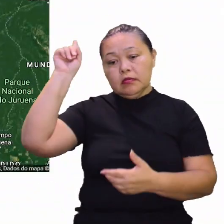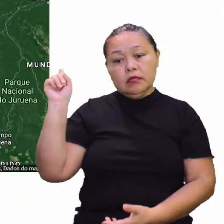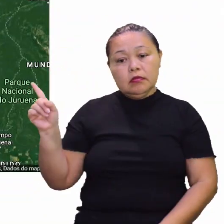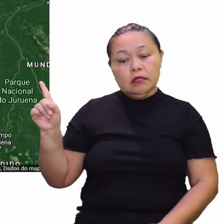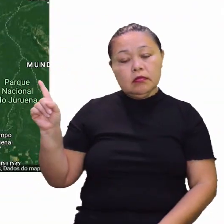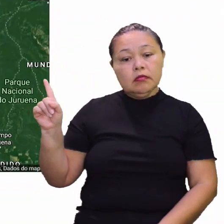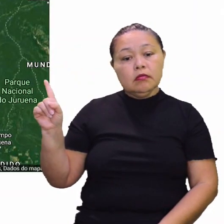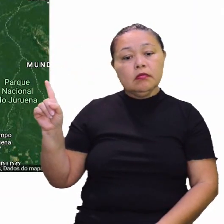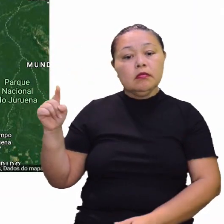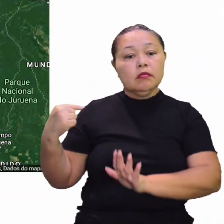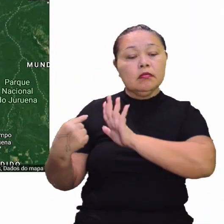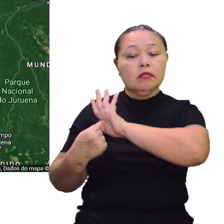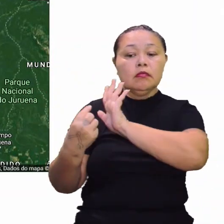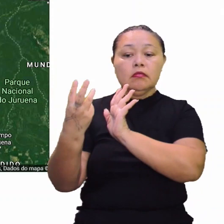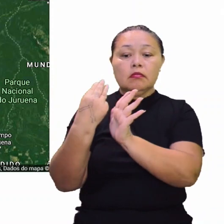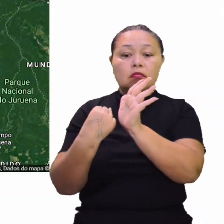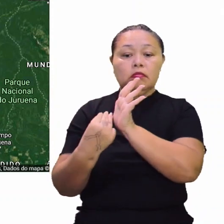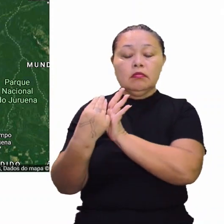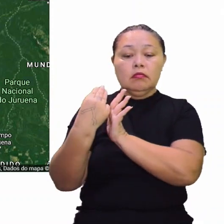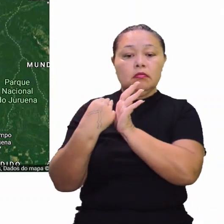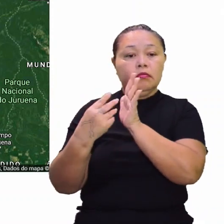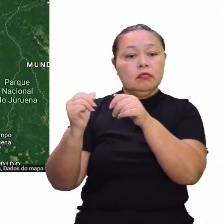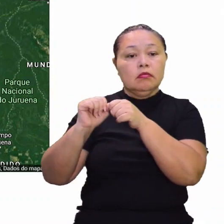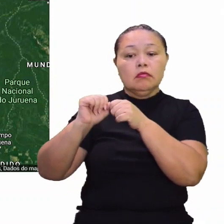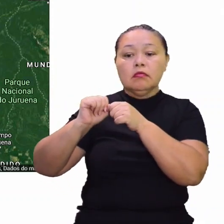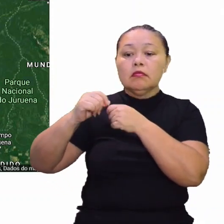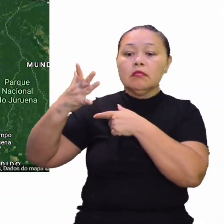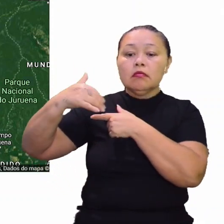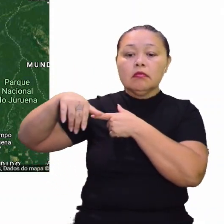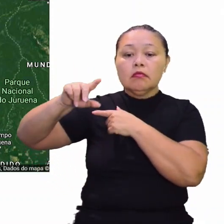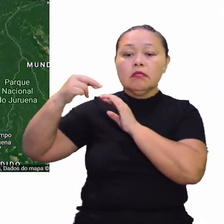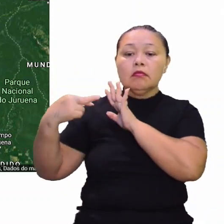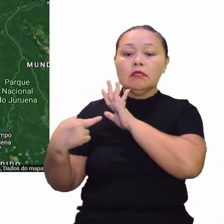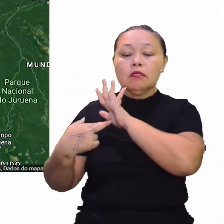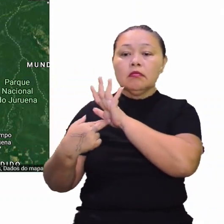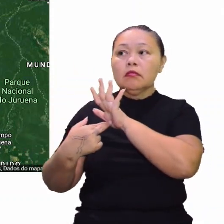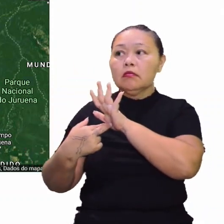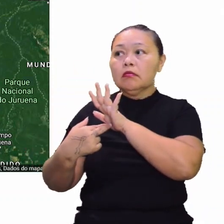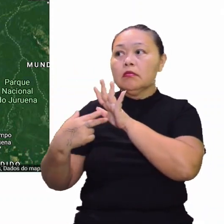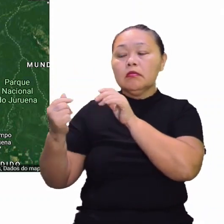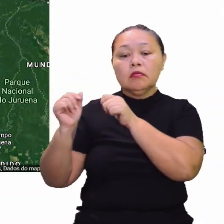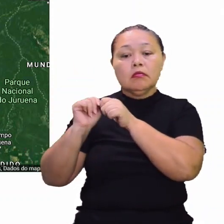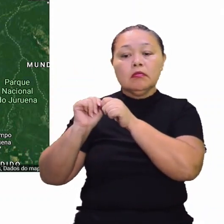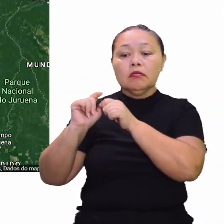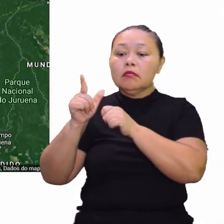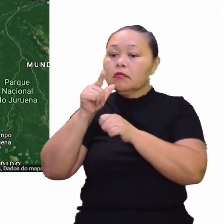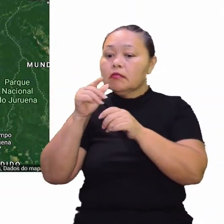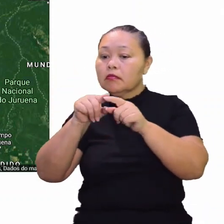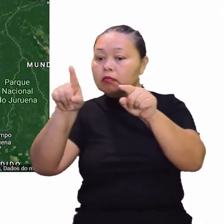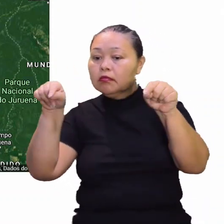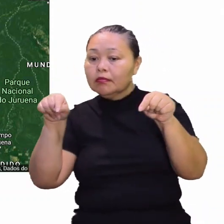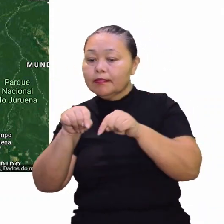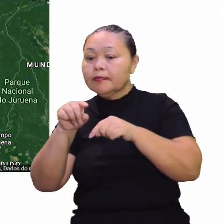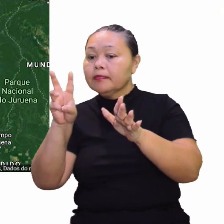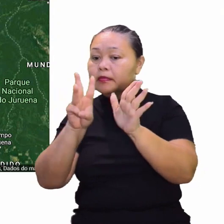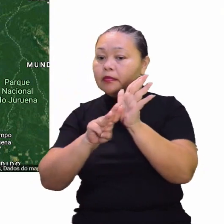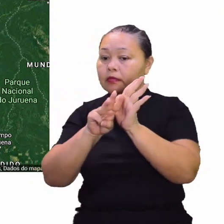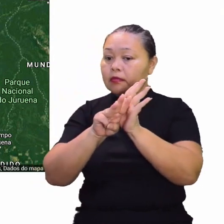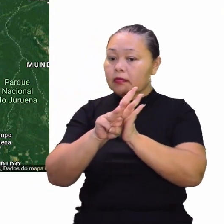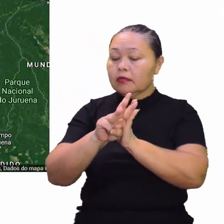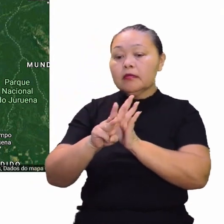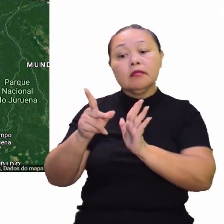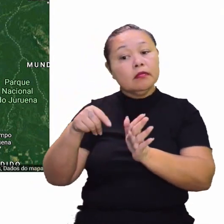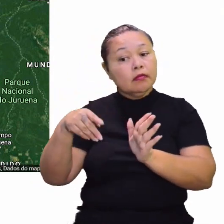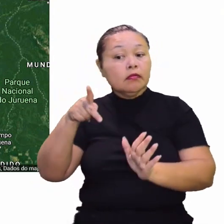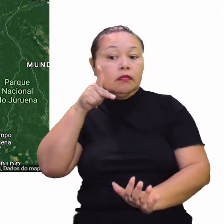Velho. Aí nós temos um mapinha, né, de uma imagem de satélite representando aí a hidrovia do Madeira, que vai